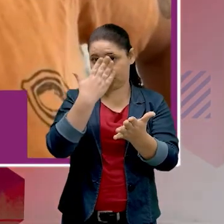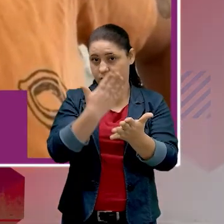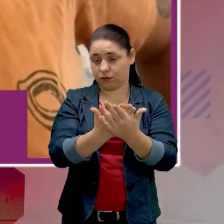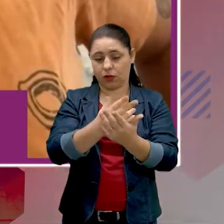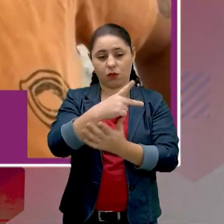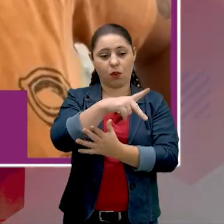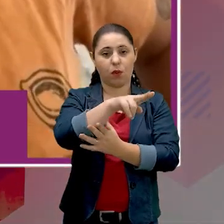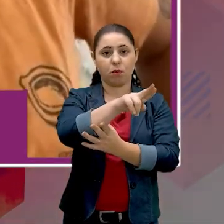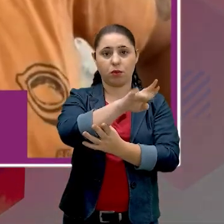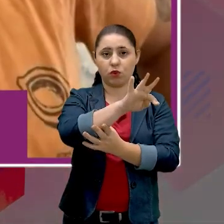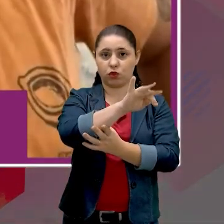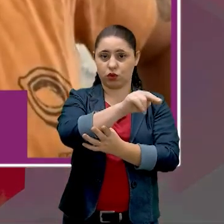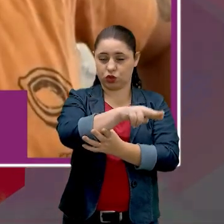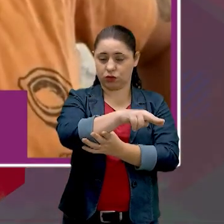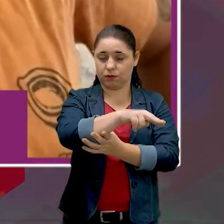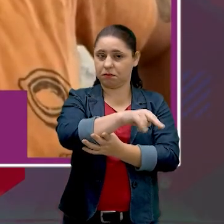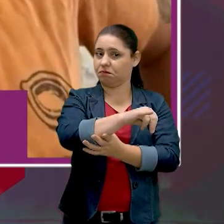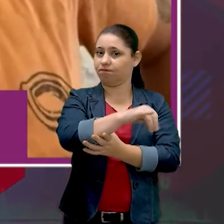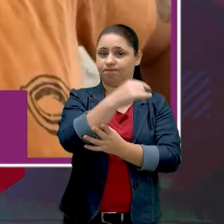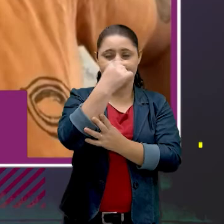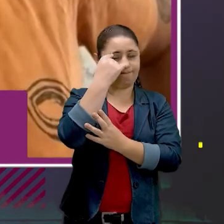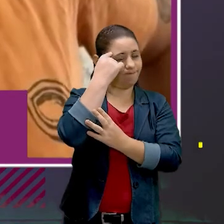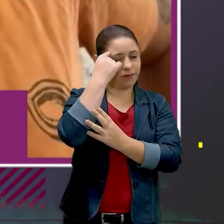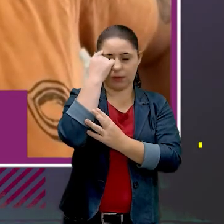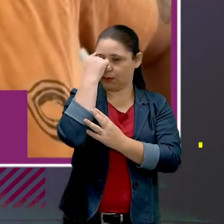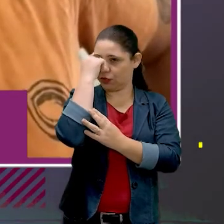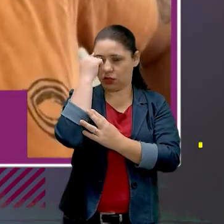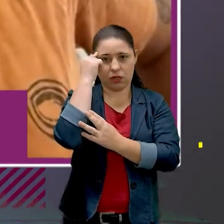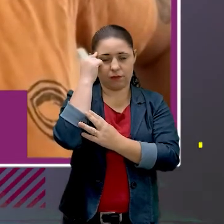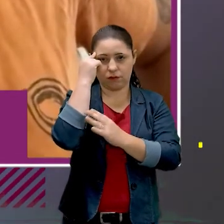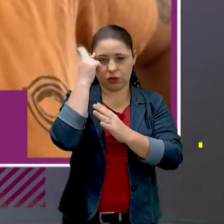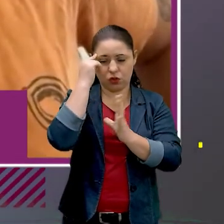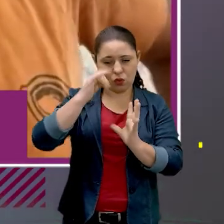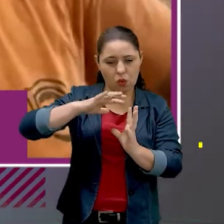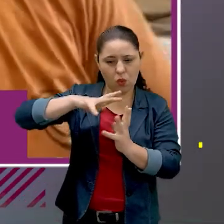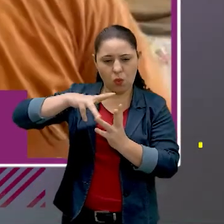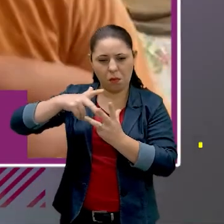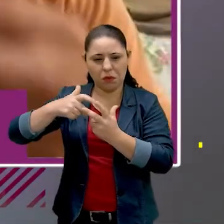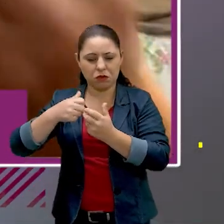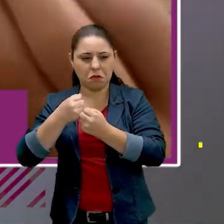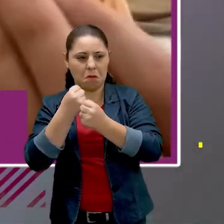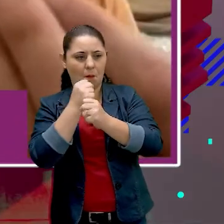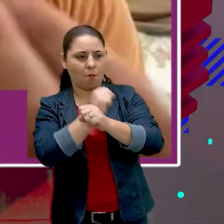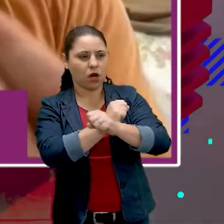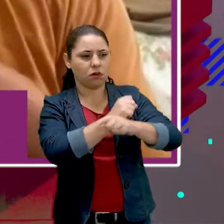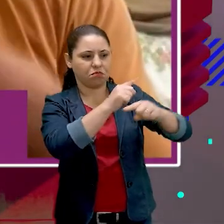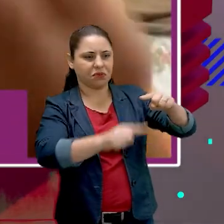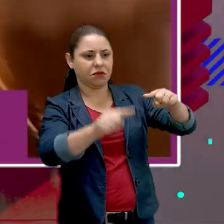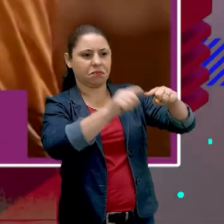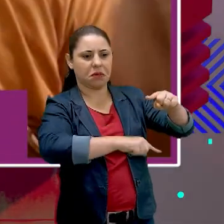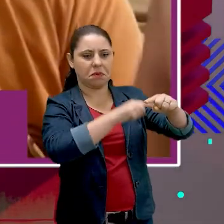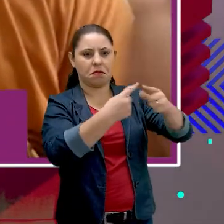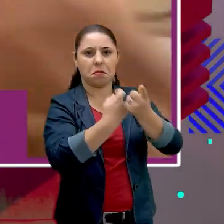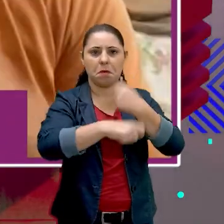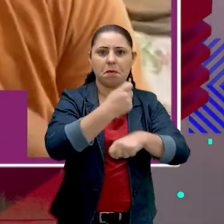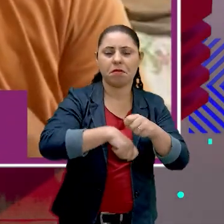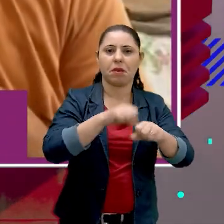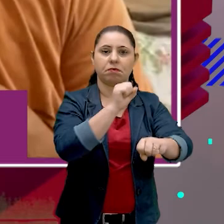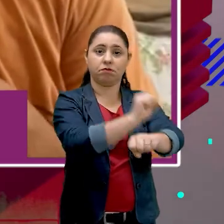Eu creio que o Putin não imaginava que as sanções seriam tão graves, seriam tão extensas, tão